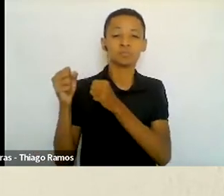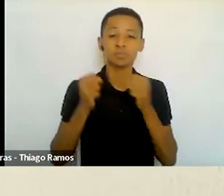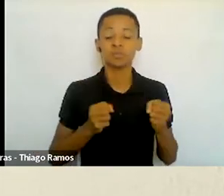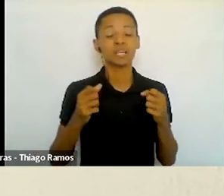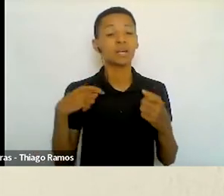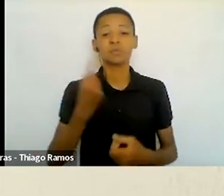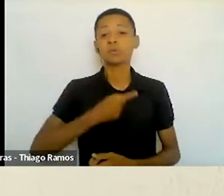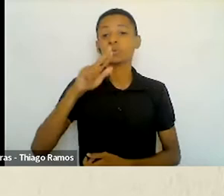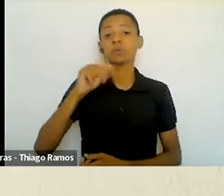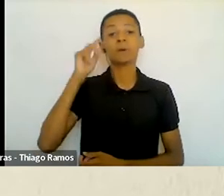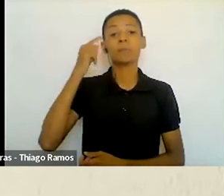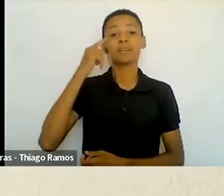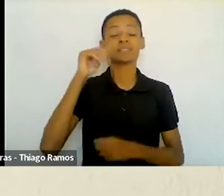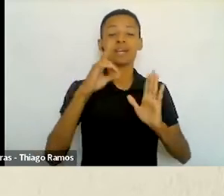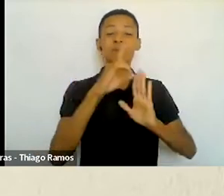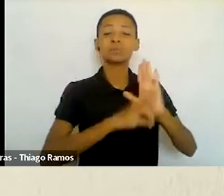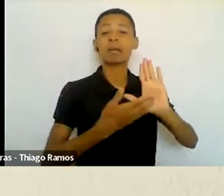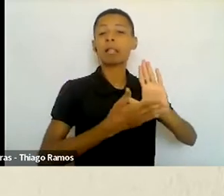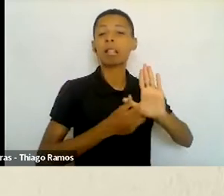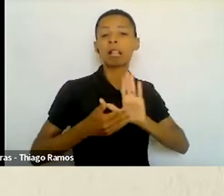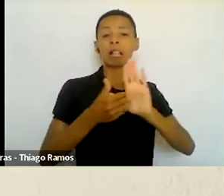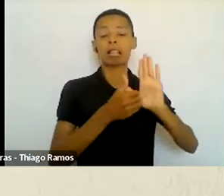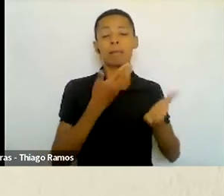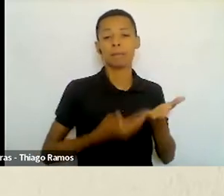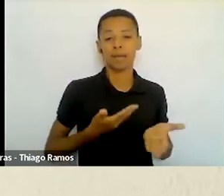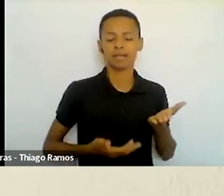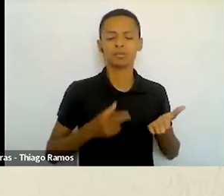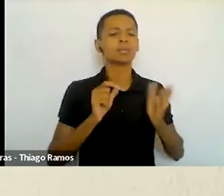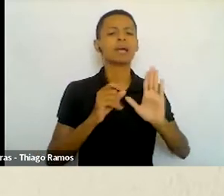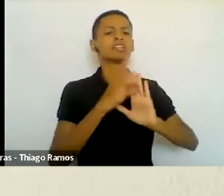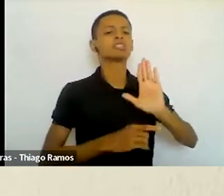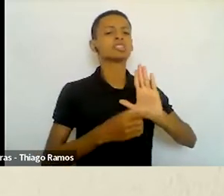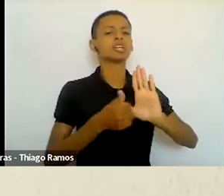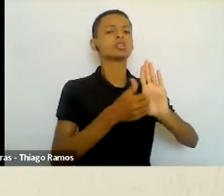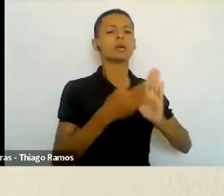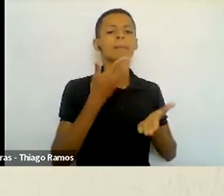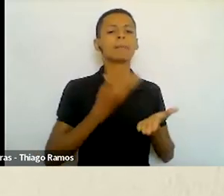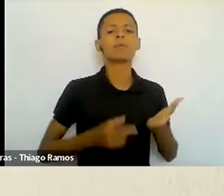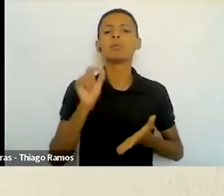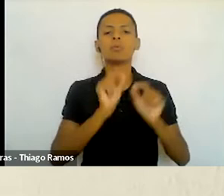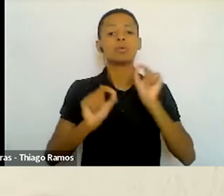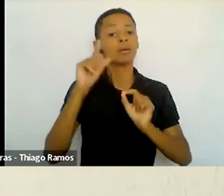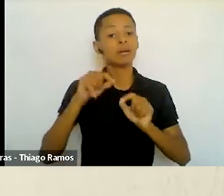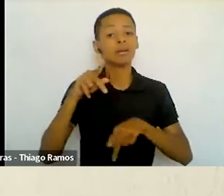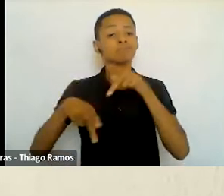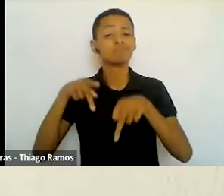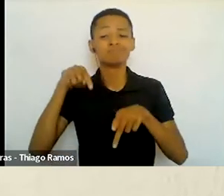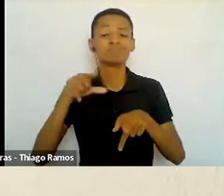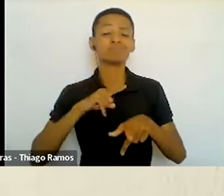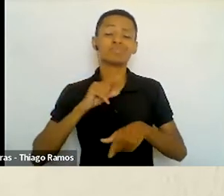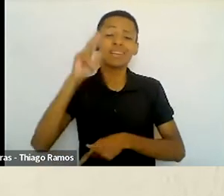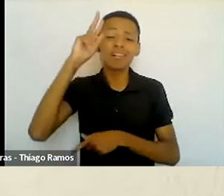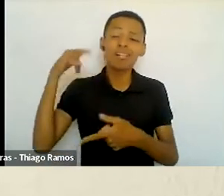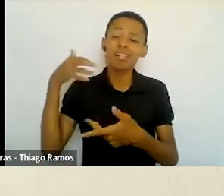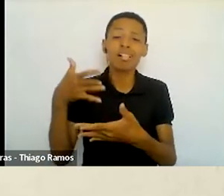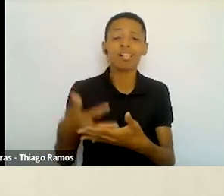retiradas de direitos. E quando a gente fala em retirada de direitos, a gente fala de populações que vivenciam um histórico não